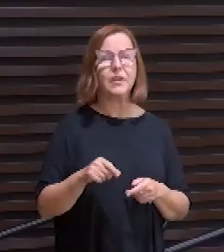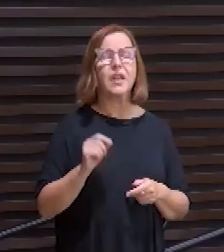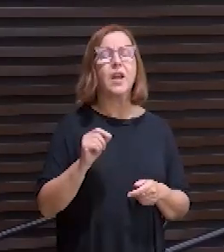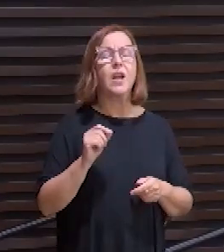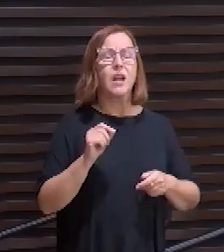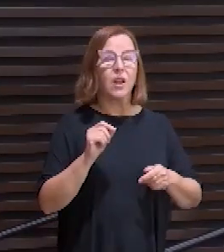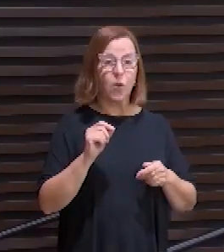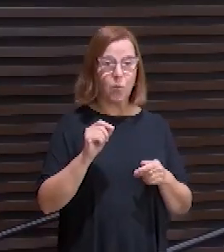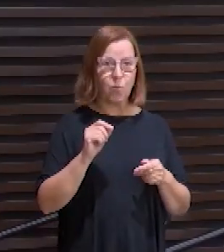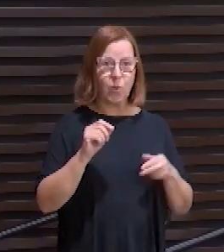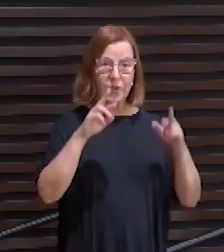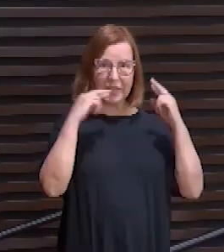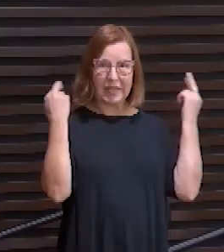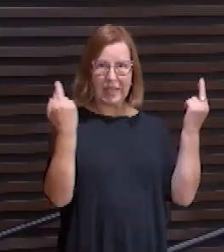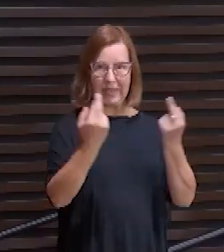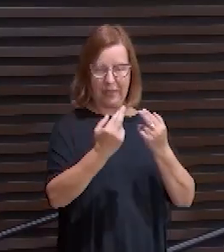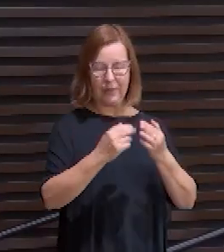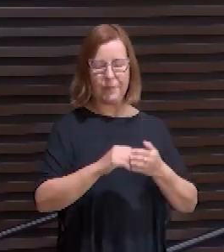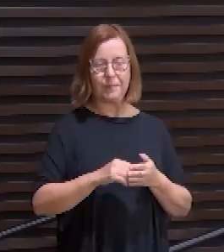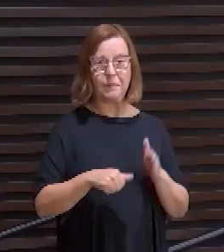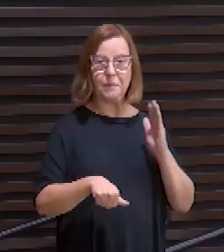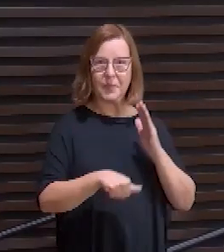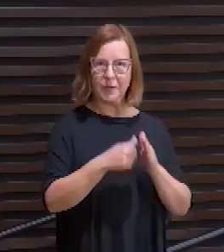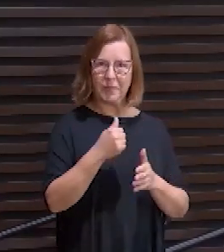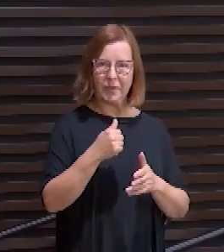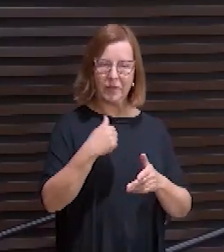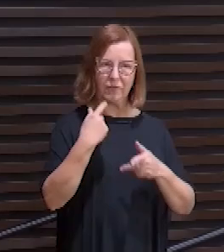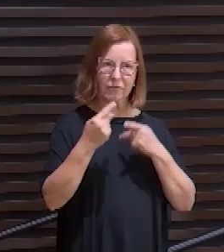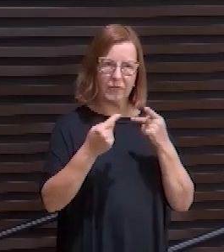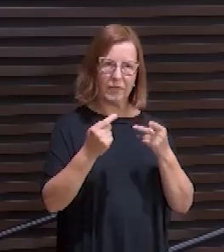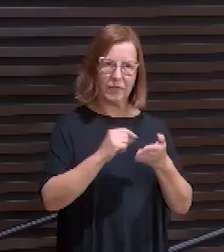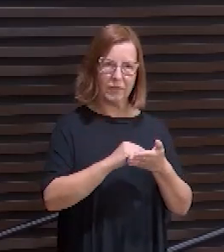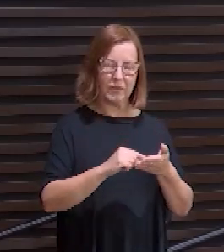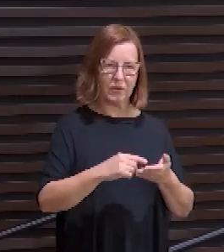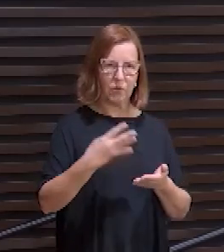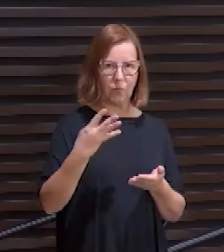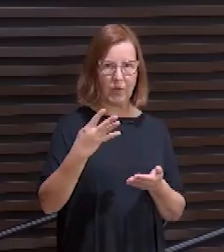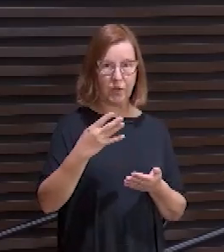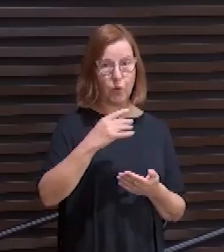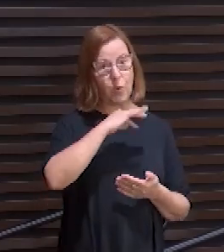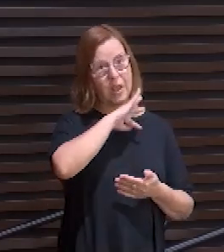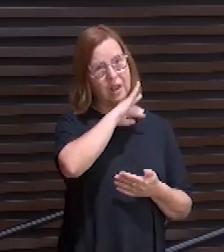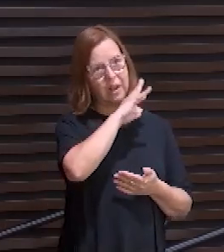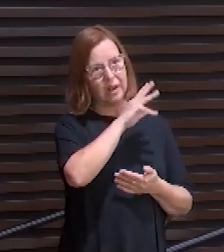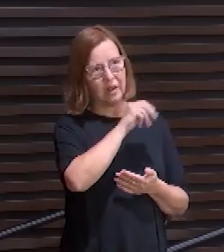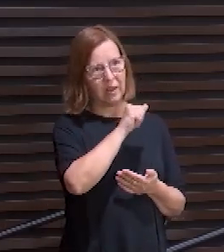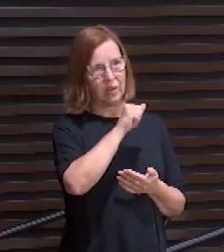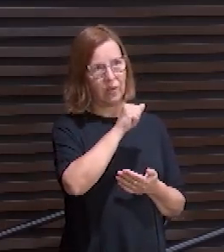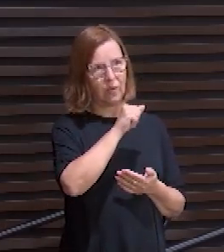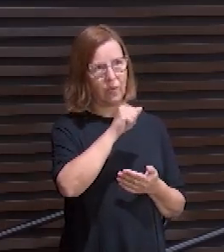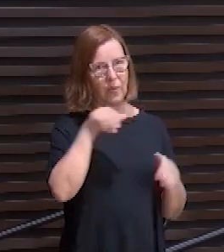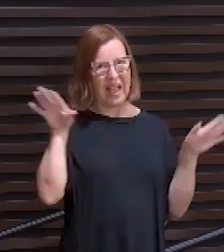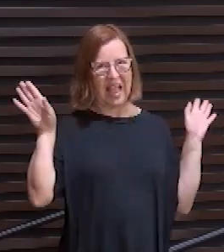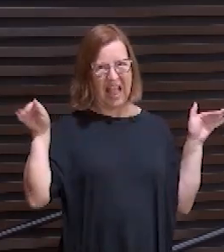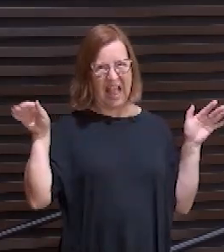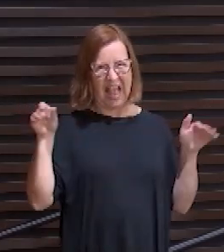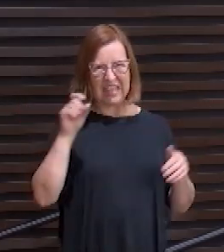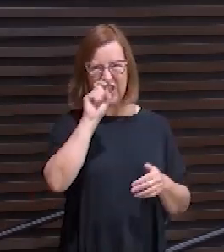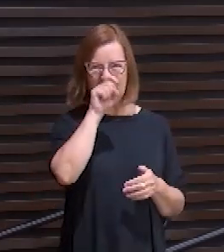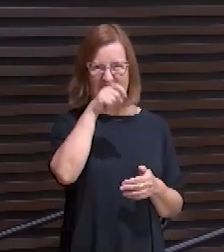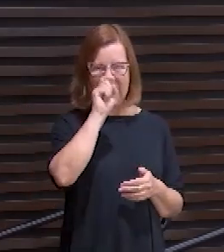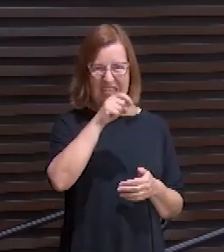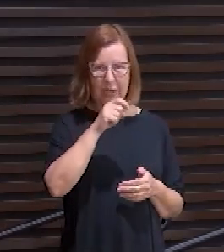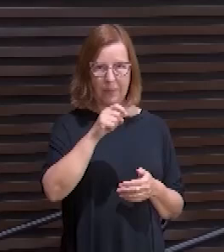para vocês. Primeiro ele mencionou, lá no versículo 4, um leão com asas de águia.